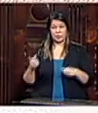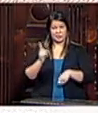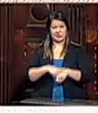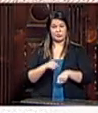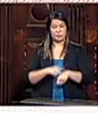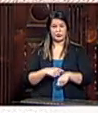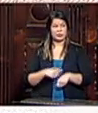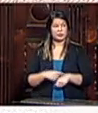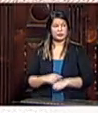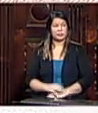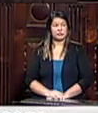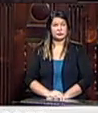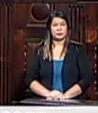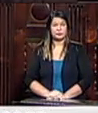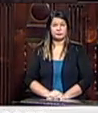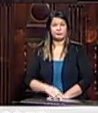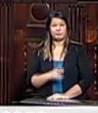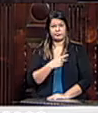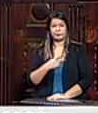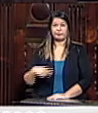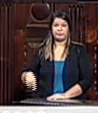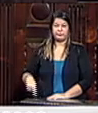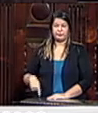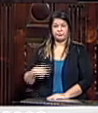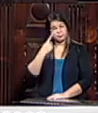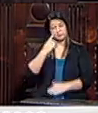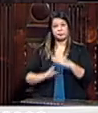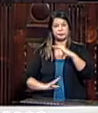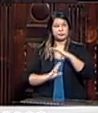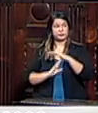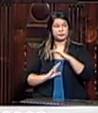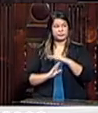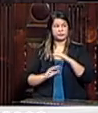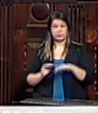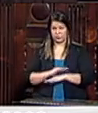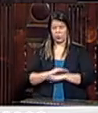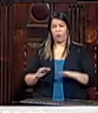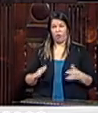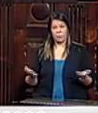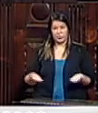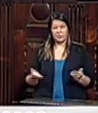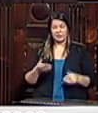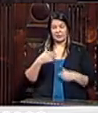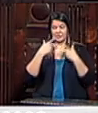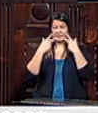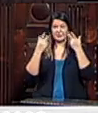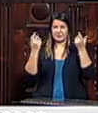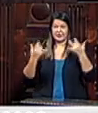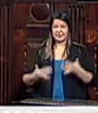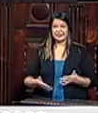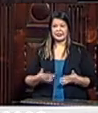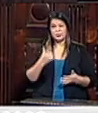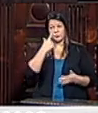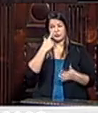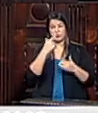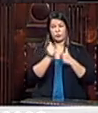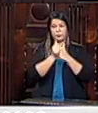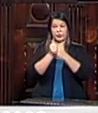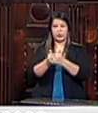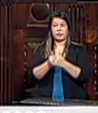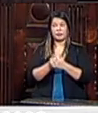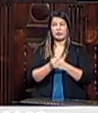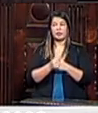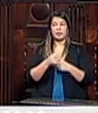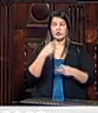momento. Senhora Presidente, vamos suspender a sessão. Eu encerro meu discurso dizendo, vamos acompanhar